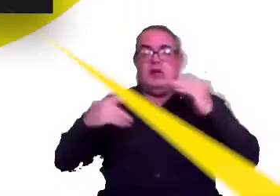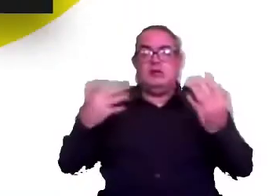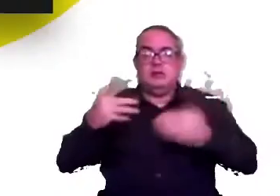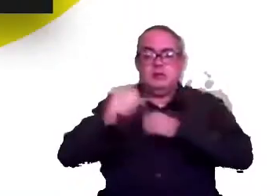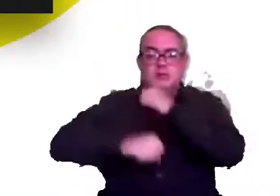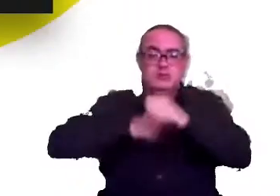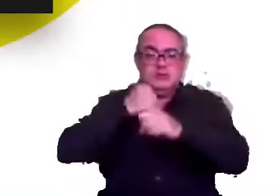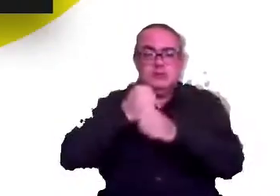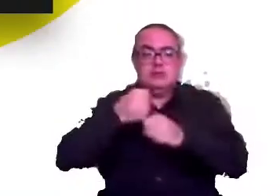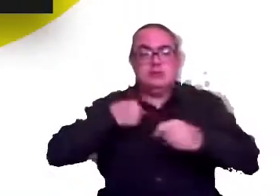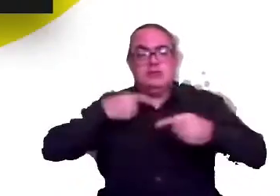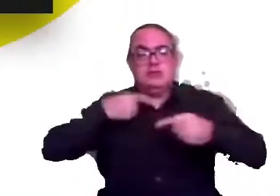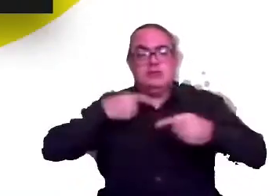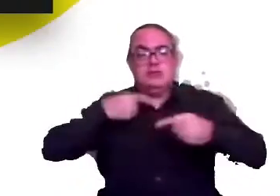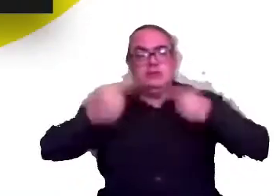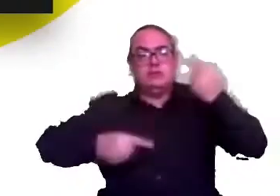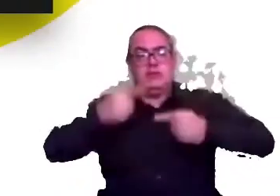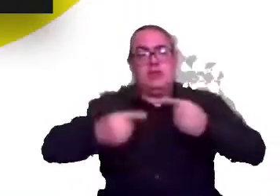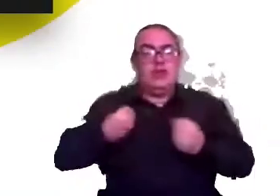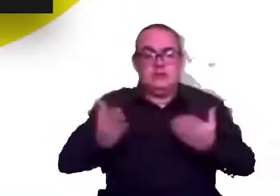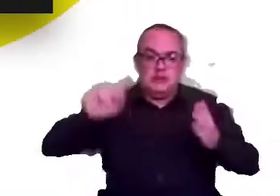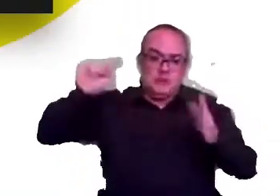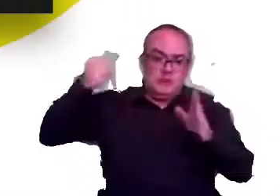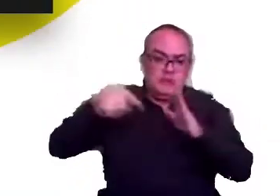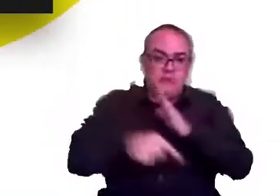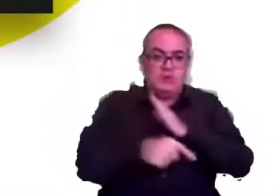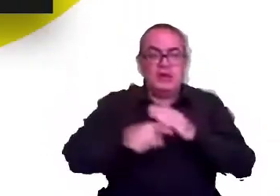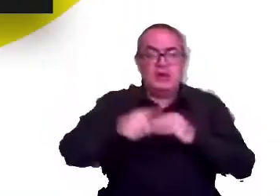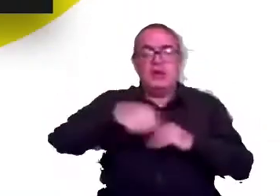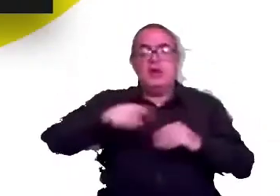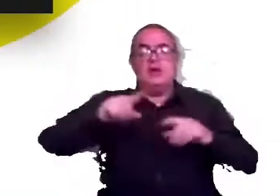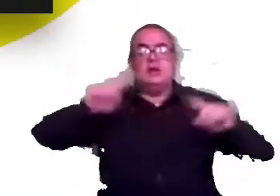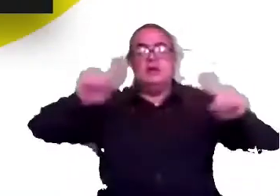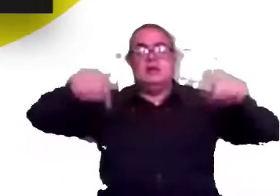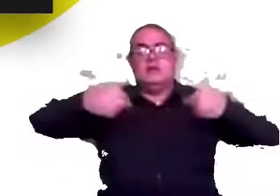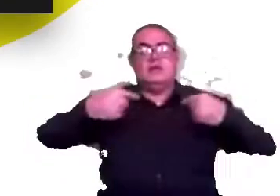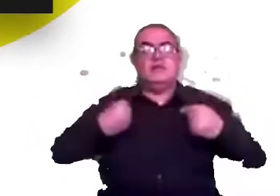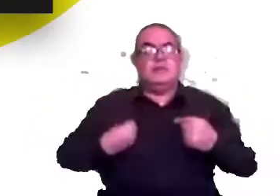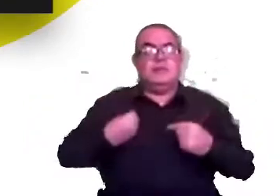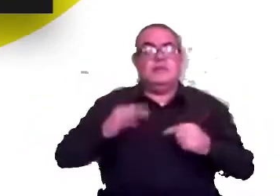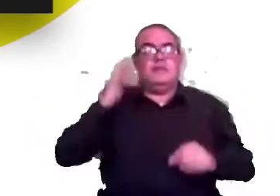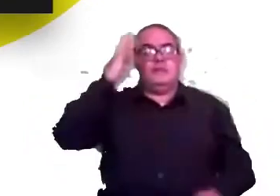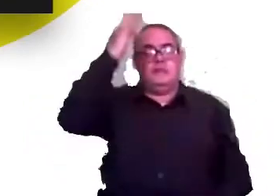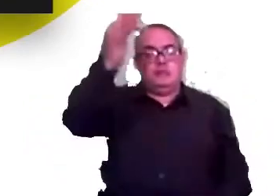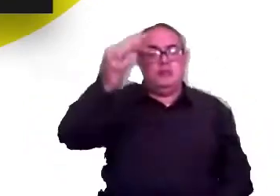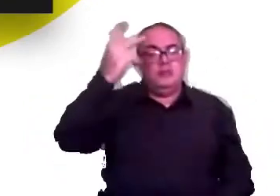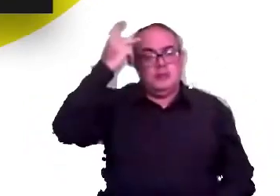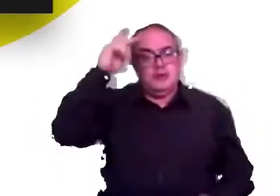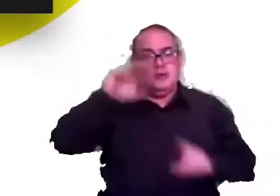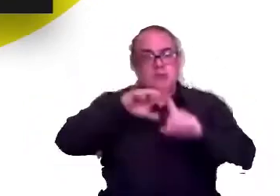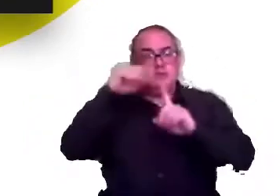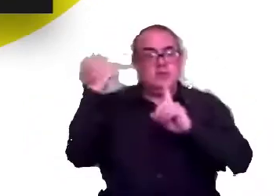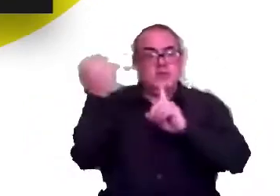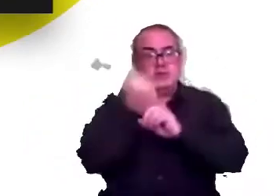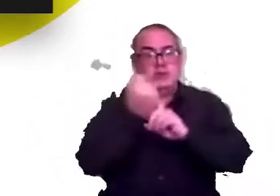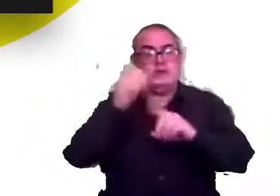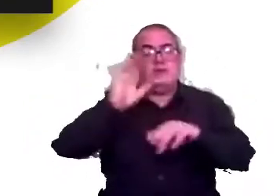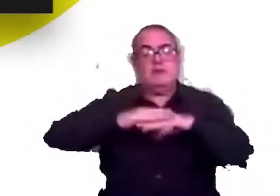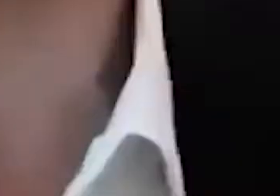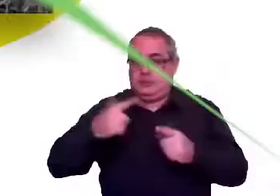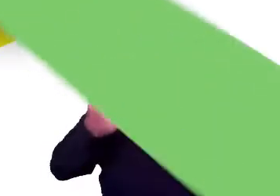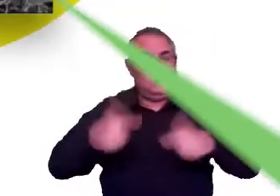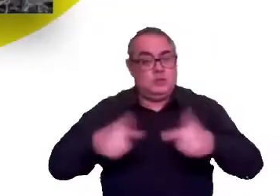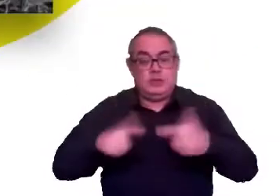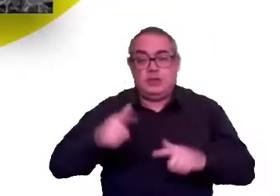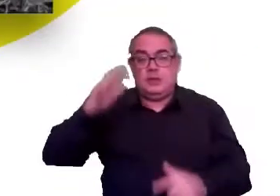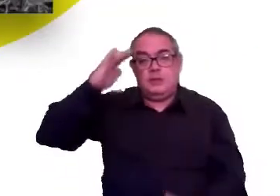Uma discussão atualizada e aprofundada sobre os desafios presentes e futuros para uma sociedade mais justa, resiliente e